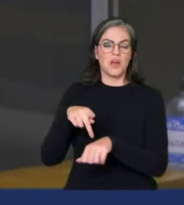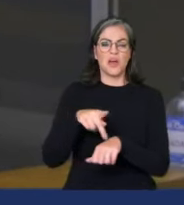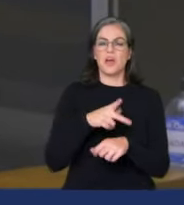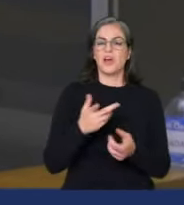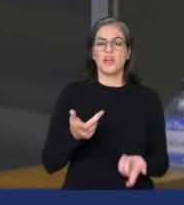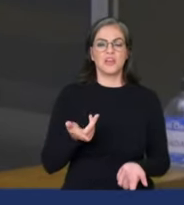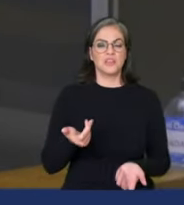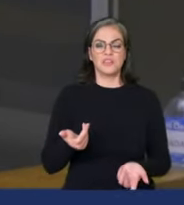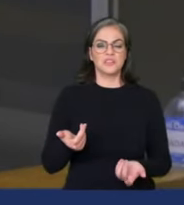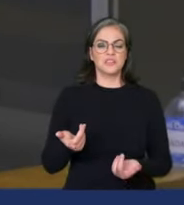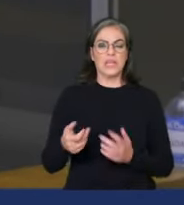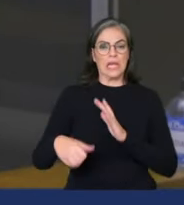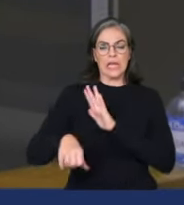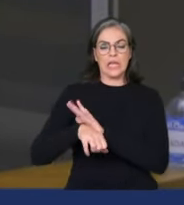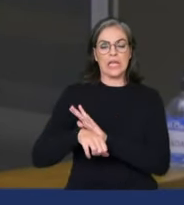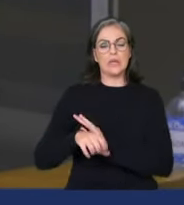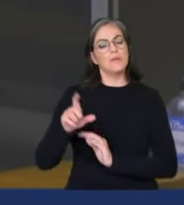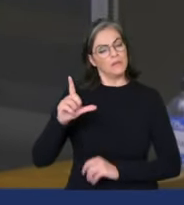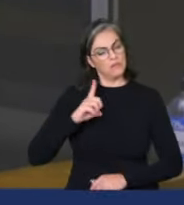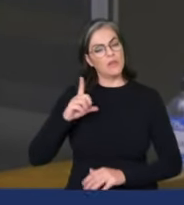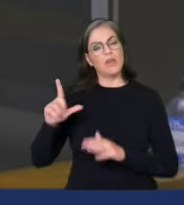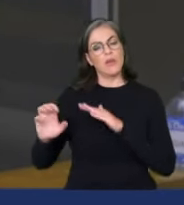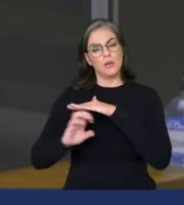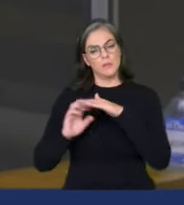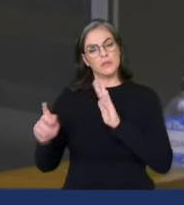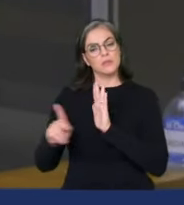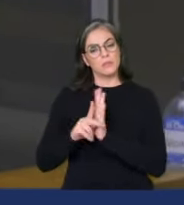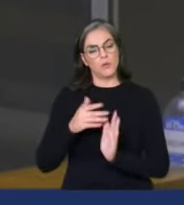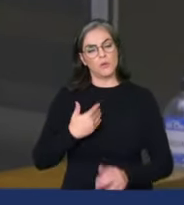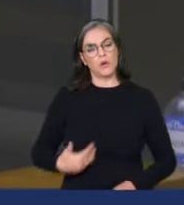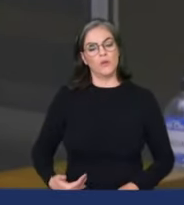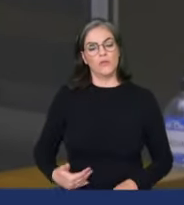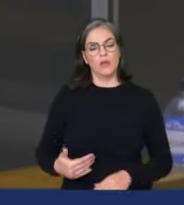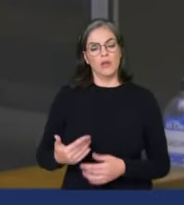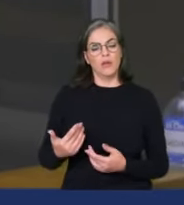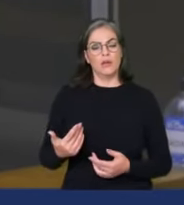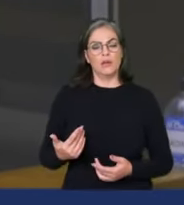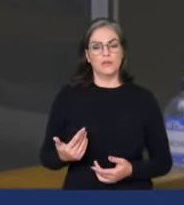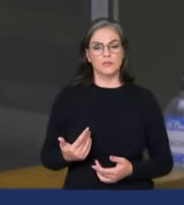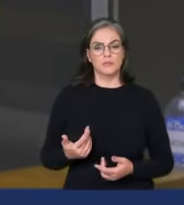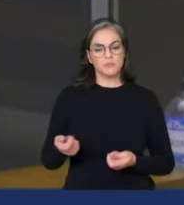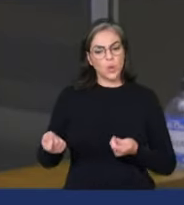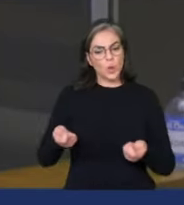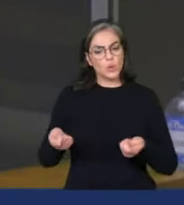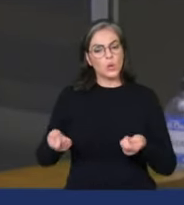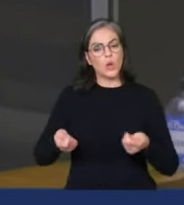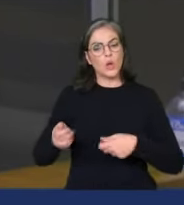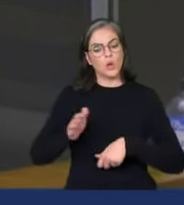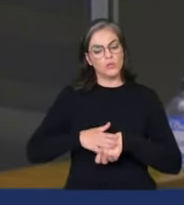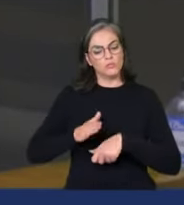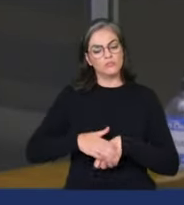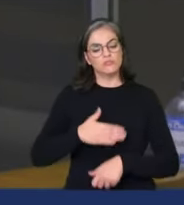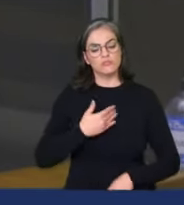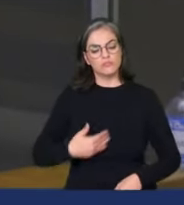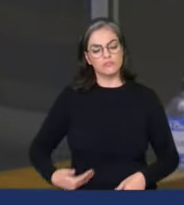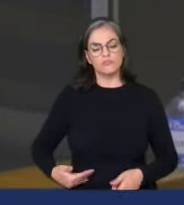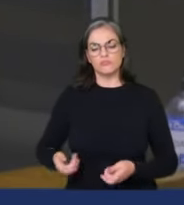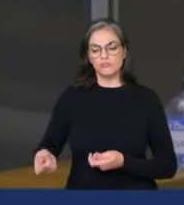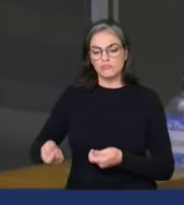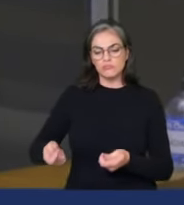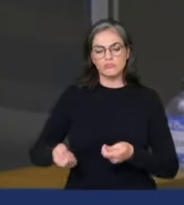que os países que são hoje ponta no mundo, todos eles têm sim controle público sobre os seus setores estratégicos, de logística,